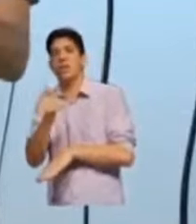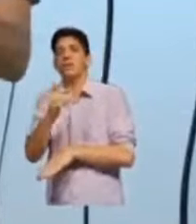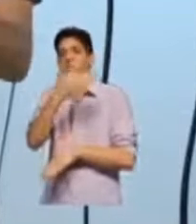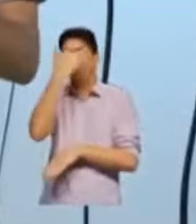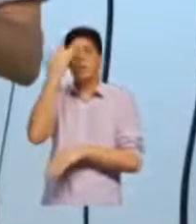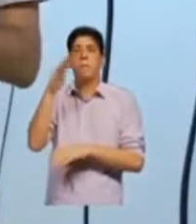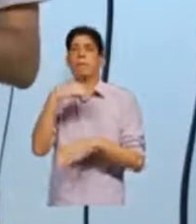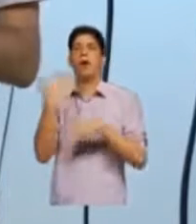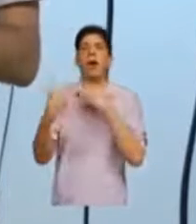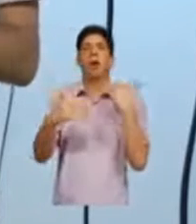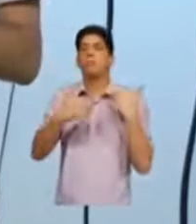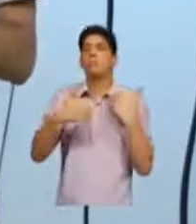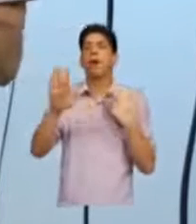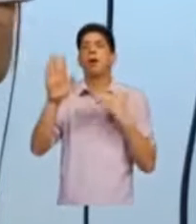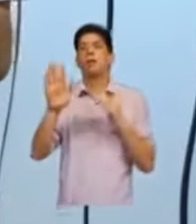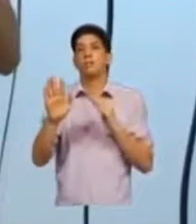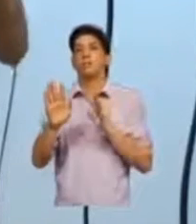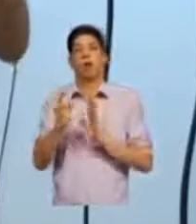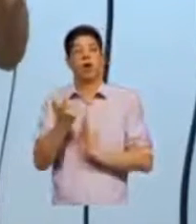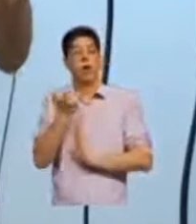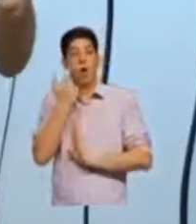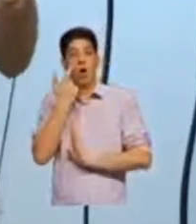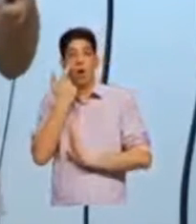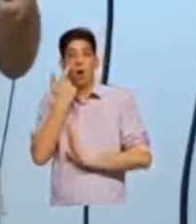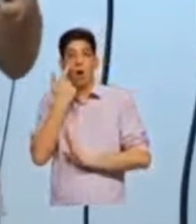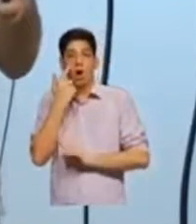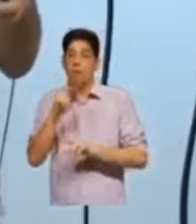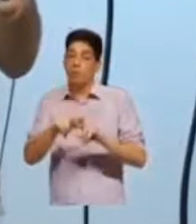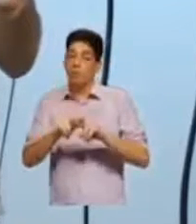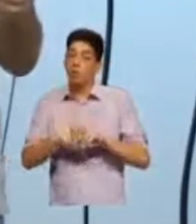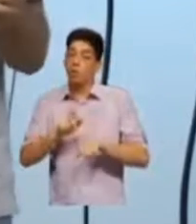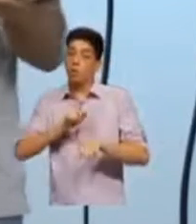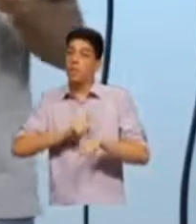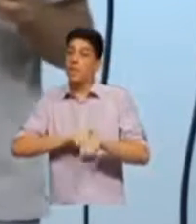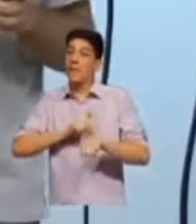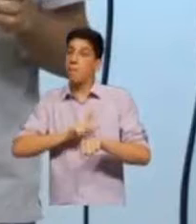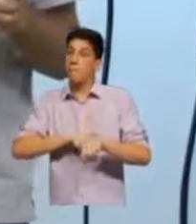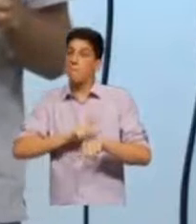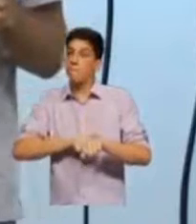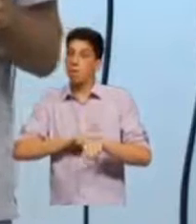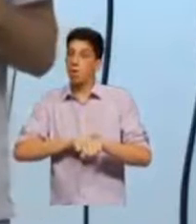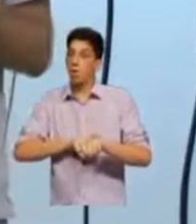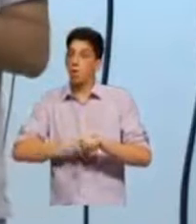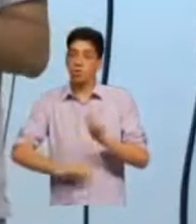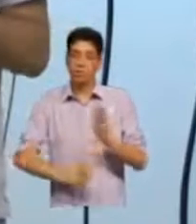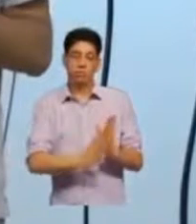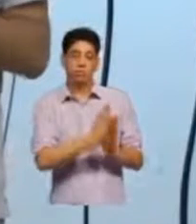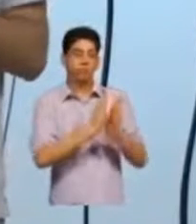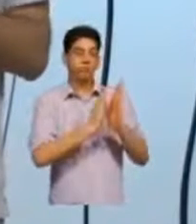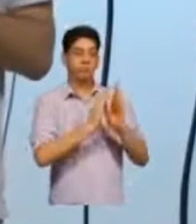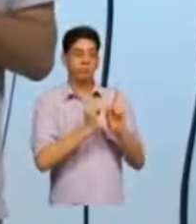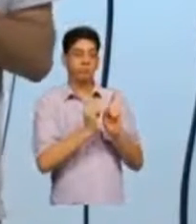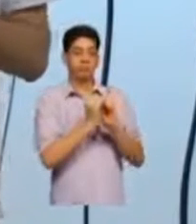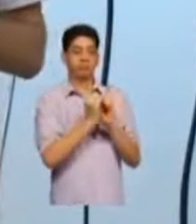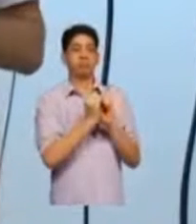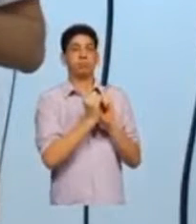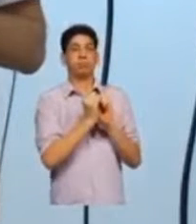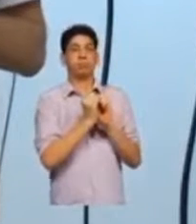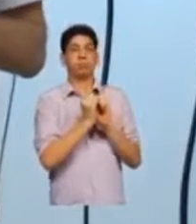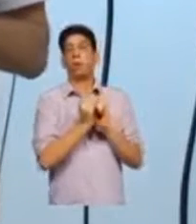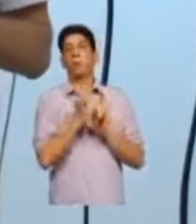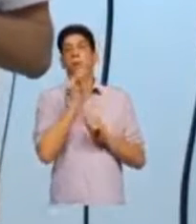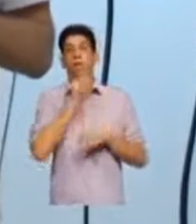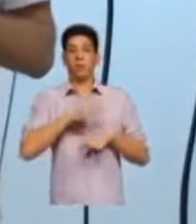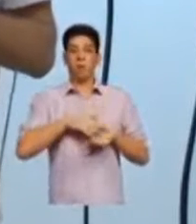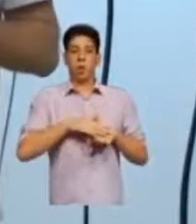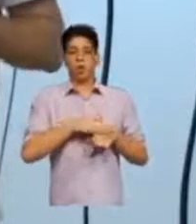a gripe espanhola. Tá, mas vamos pegar pelo curto espaço de tempo. Eu tenho uma doença que, se eu for analisar o período de